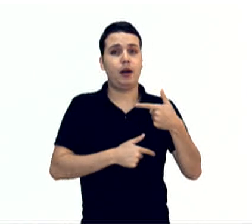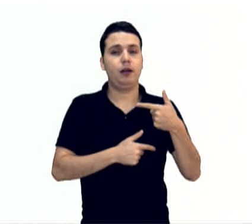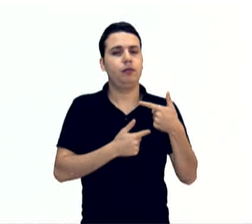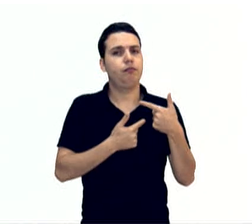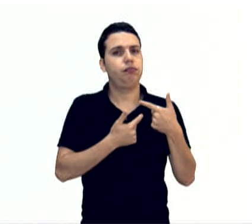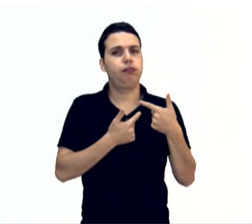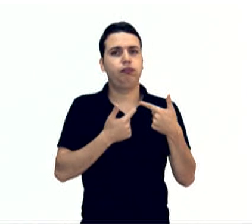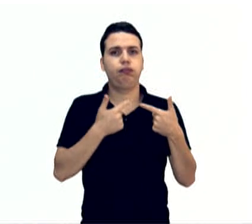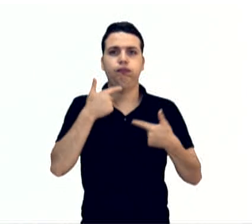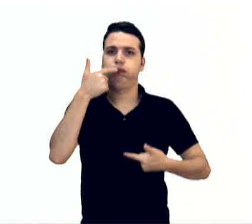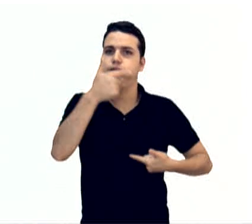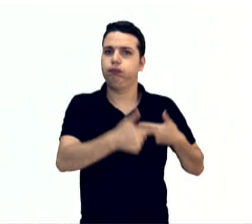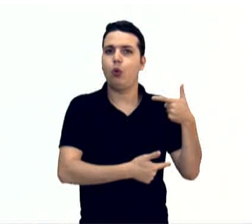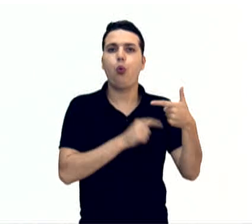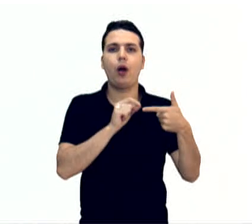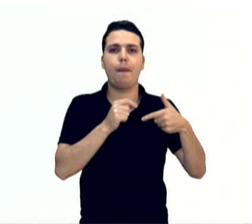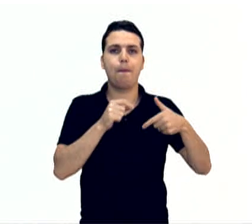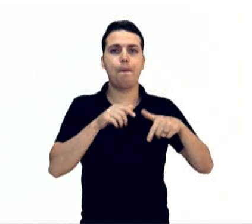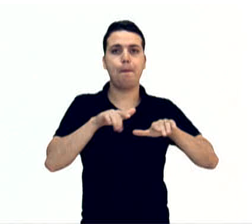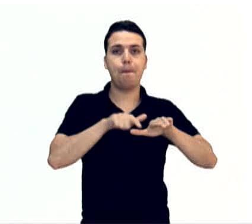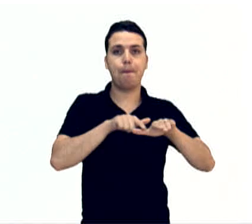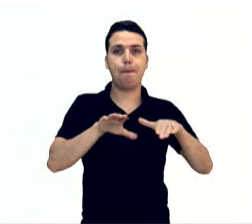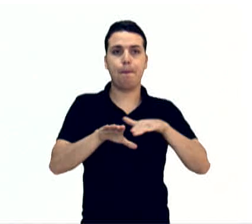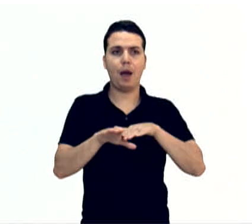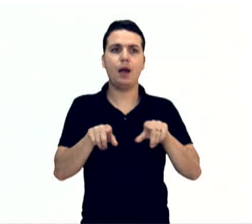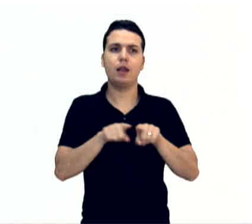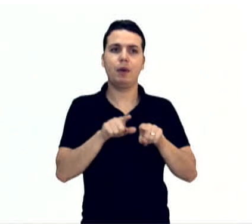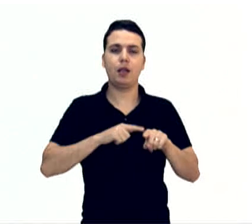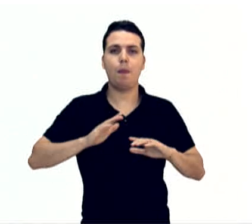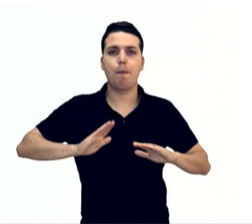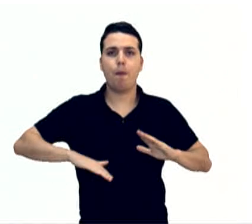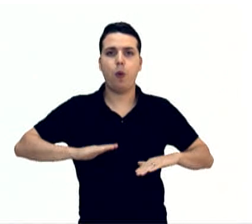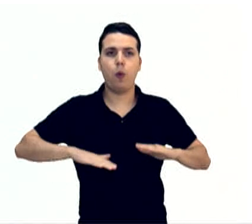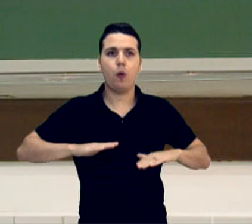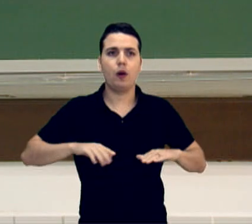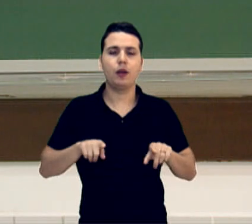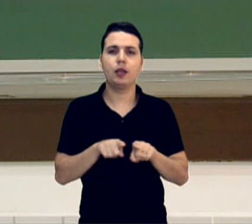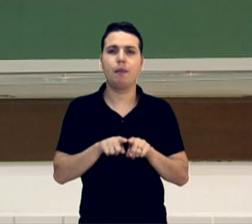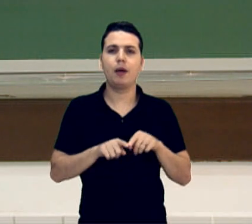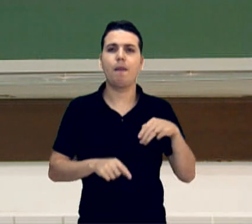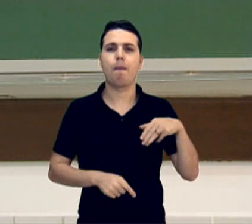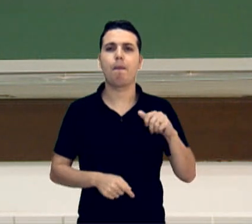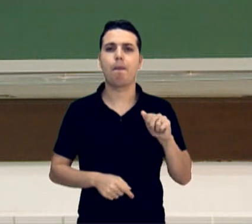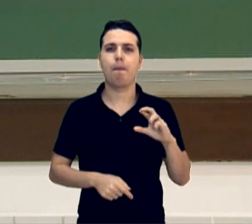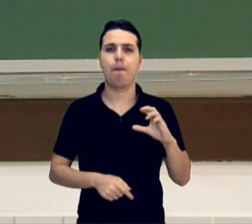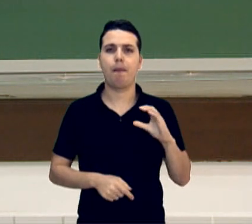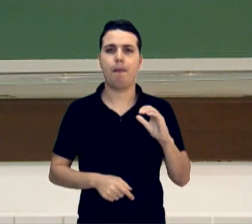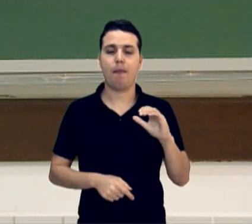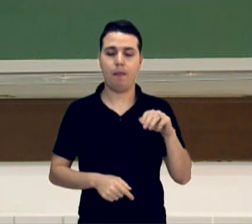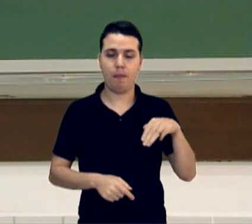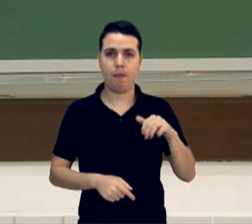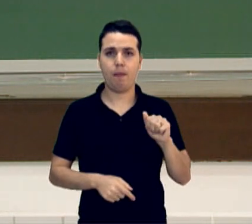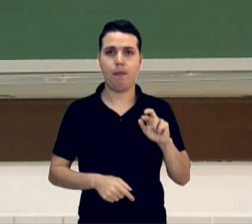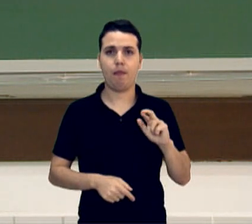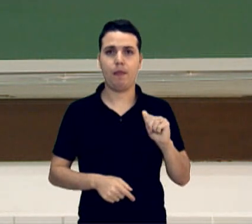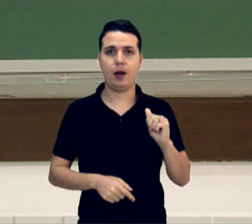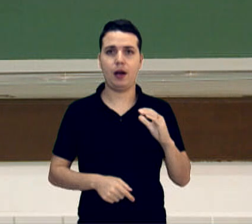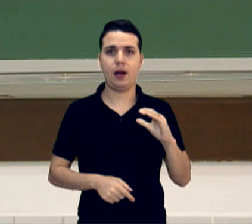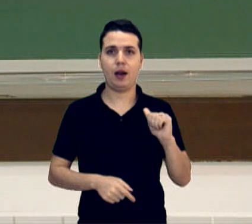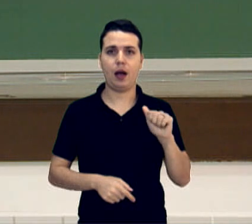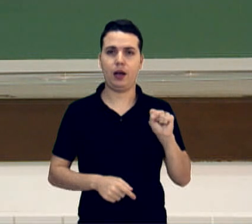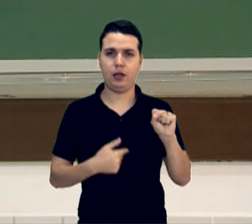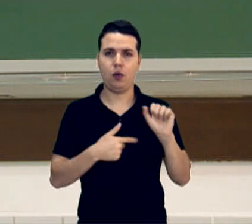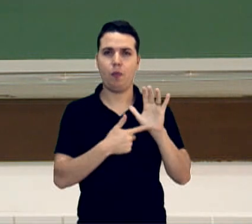de instrumentos musicais como tambores, percussão e maracas. A prof trouxe aqui uma imagem para vocês verem as maracas,